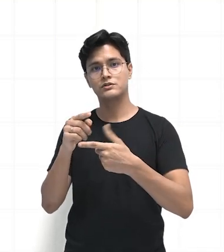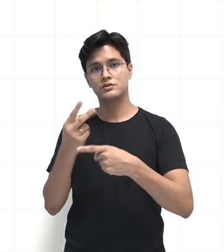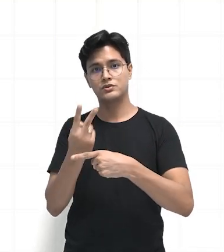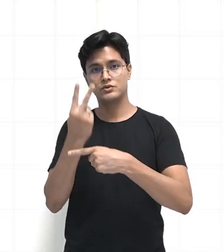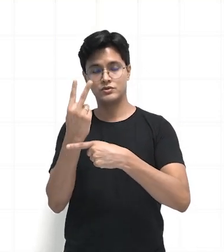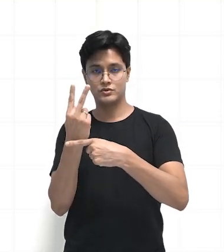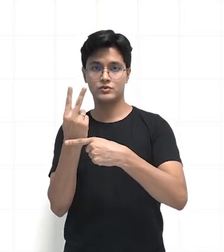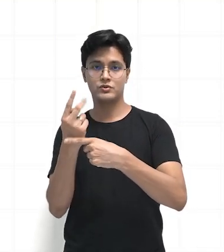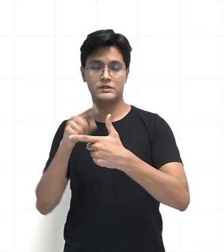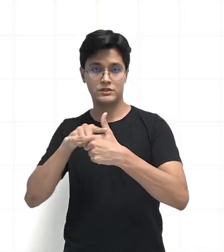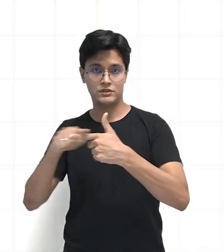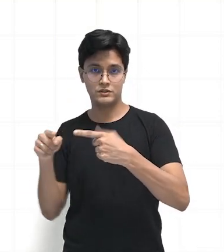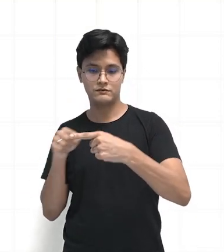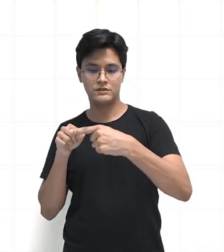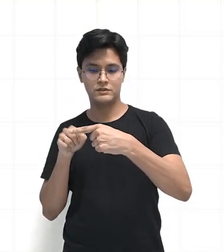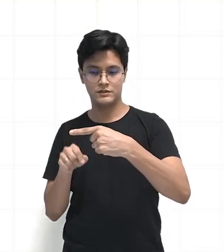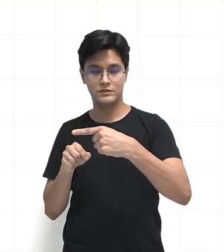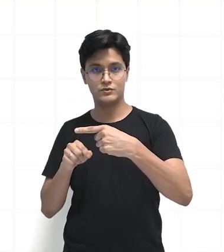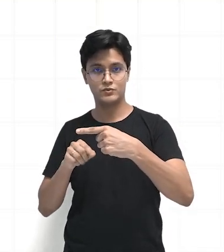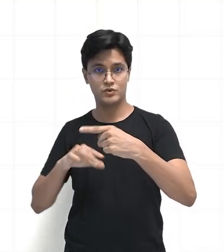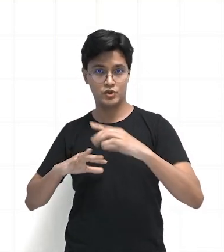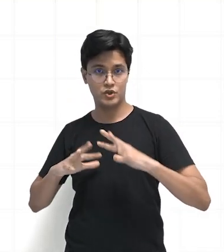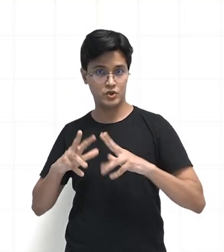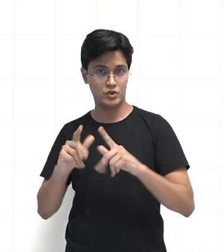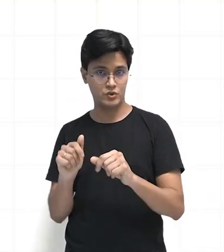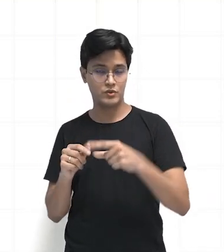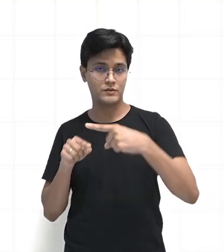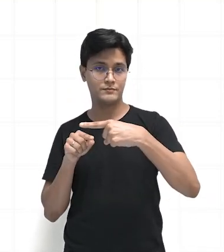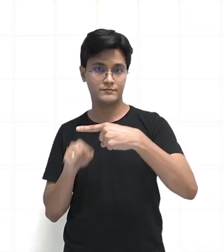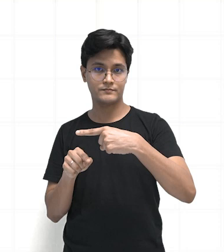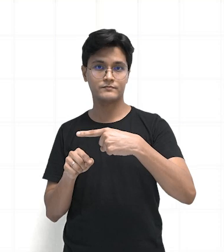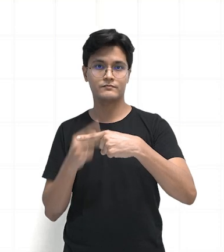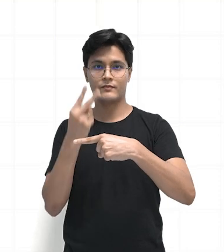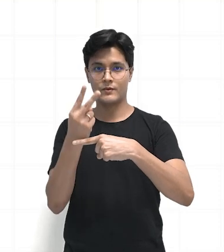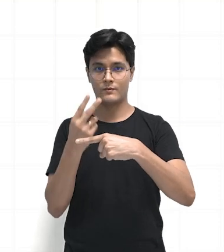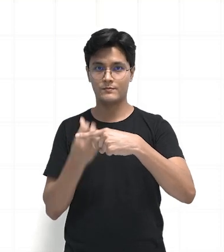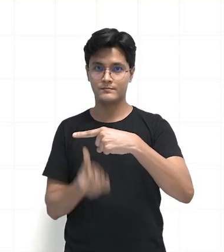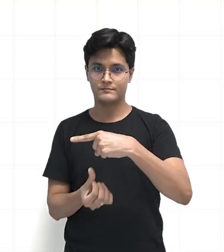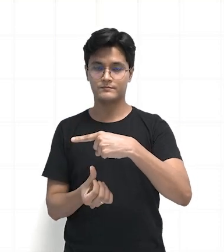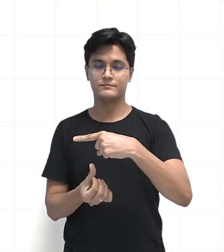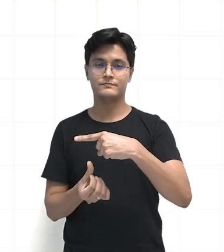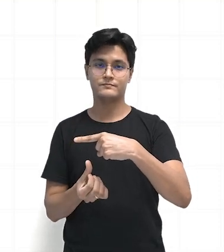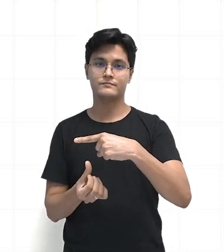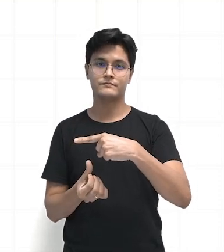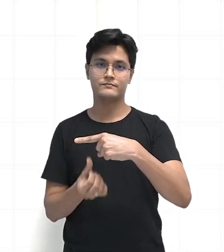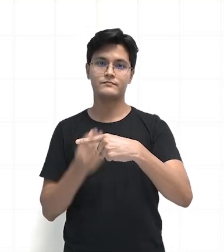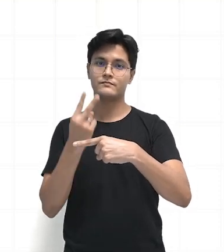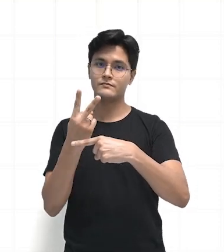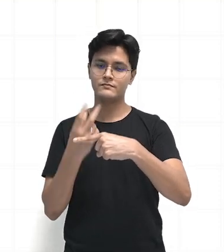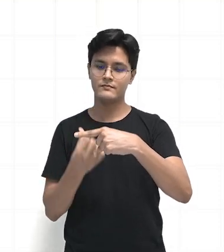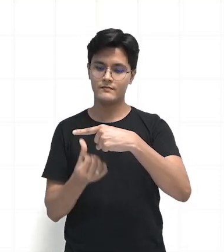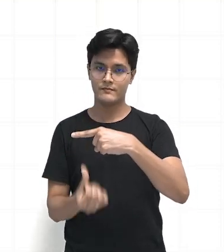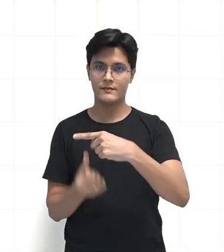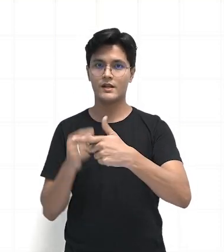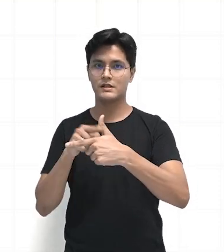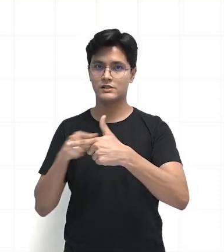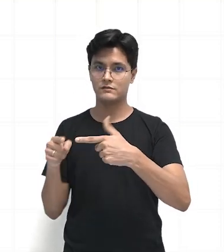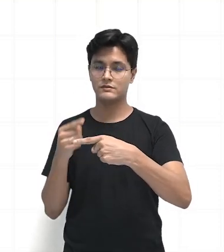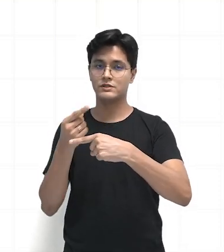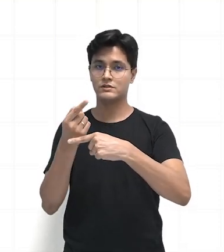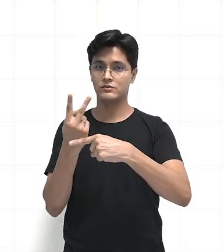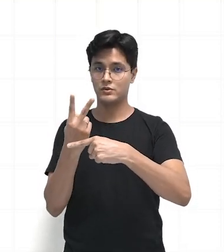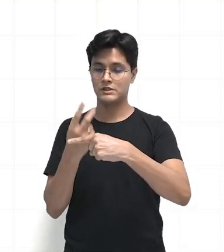espaço amostral, que é o total. Então, vai ficar 2 sobre 6. 2 dividido por 6, eu